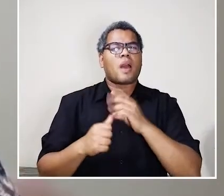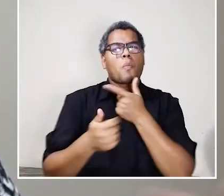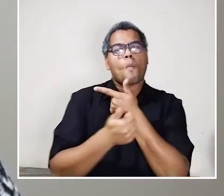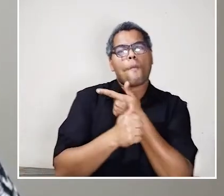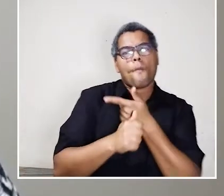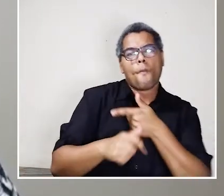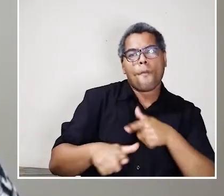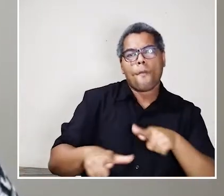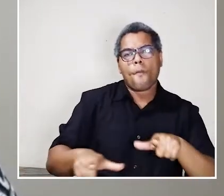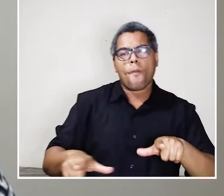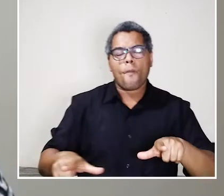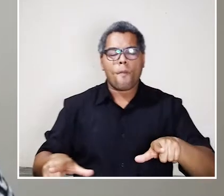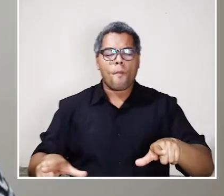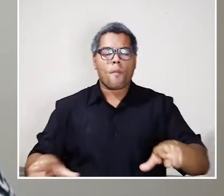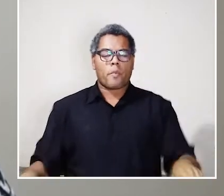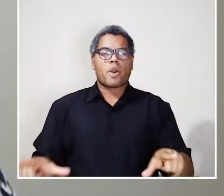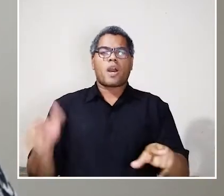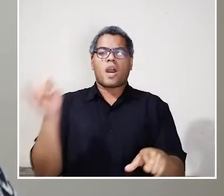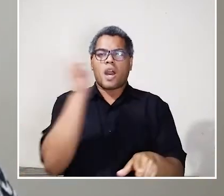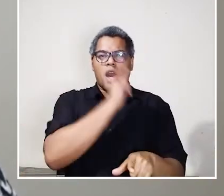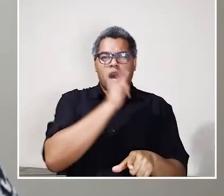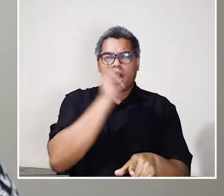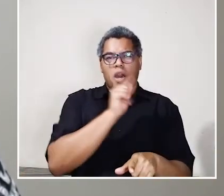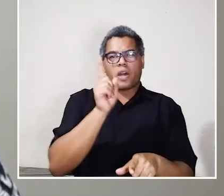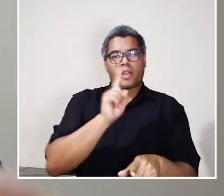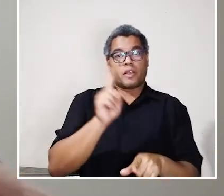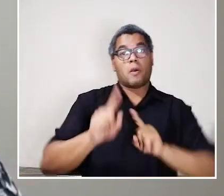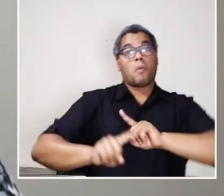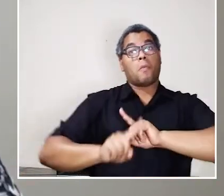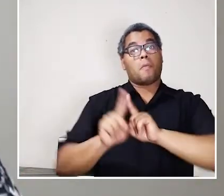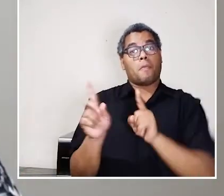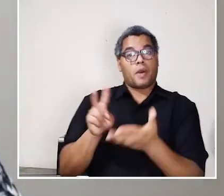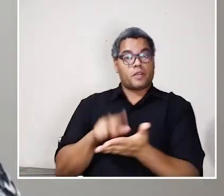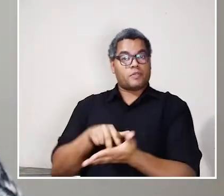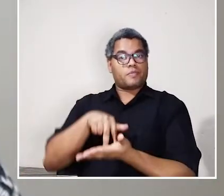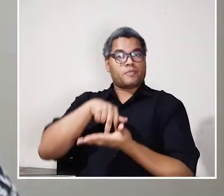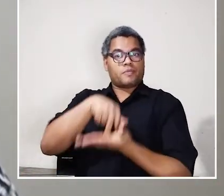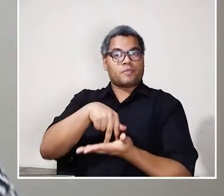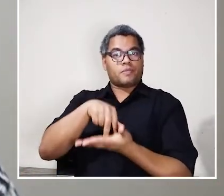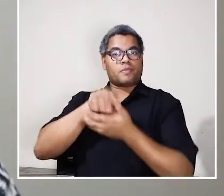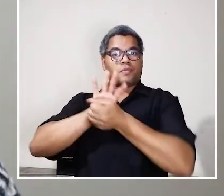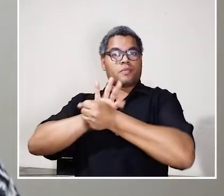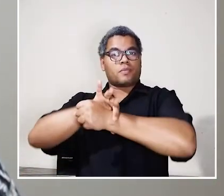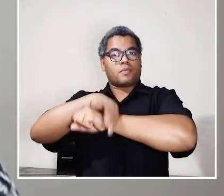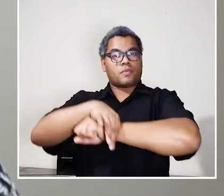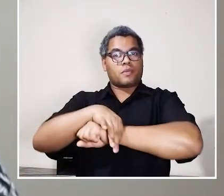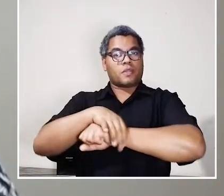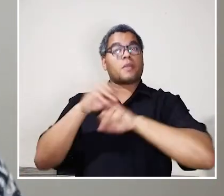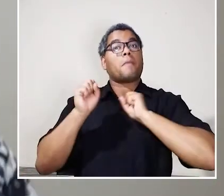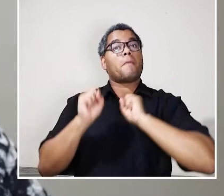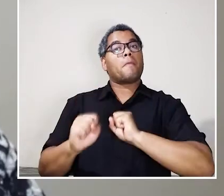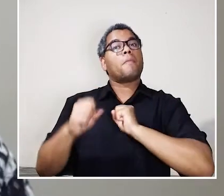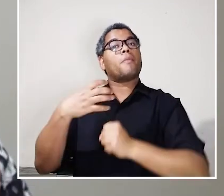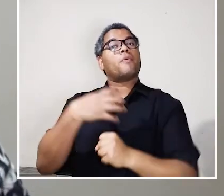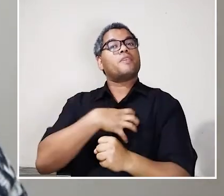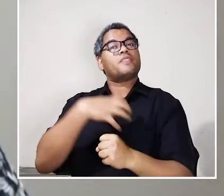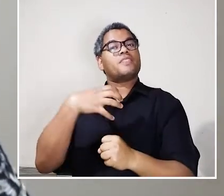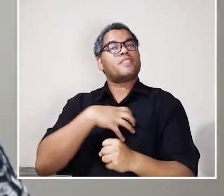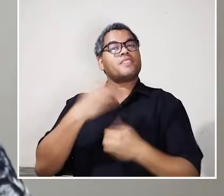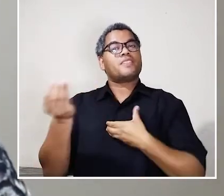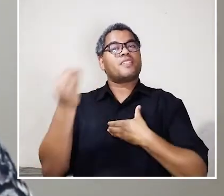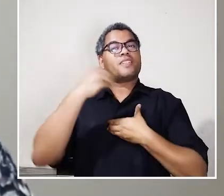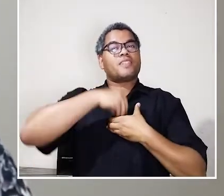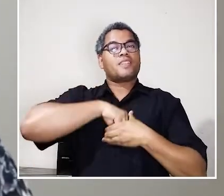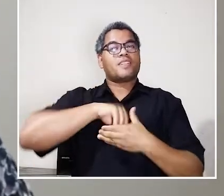algo vago, romântico, vazio, mas sólido e seguro. É algo que podemos sentir